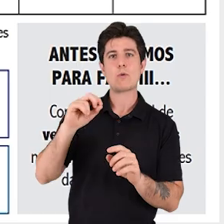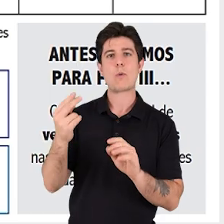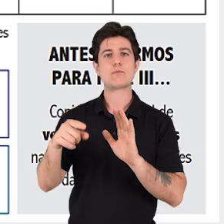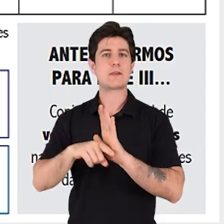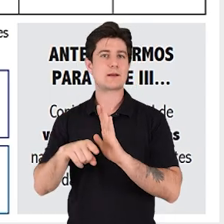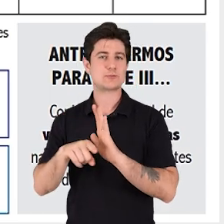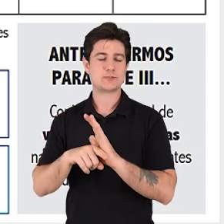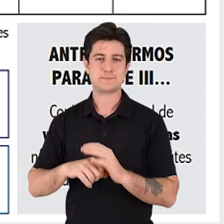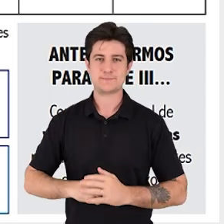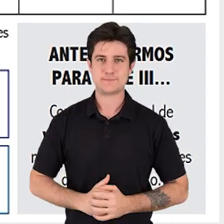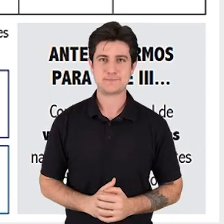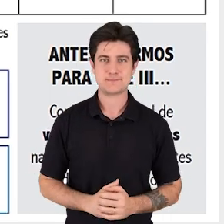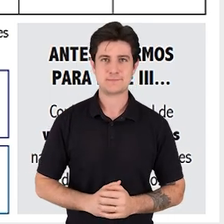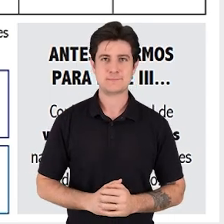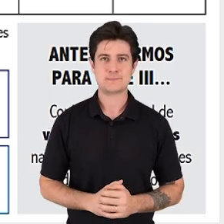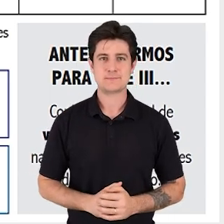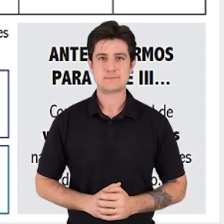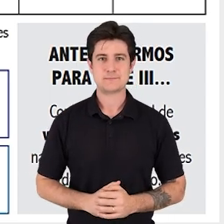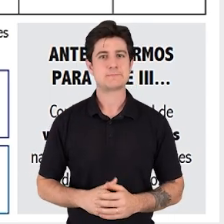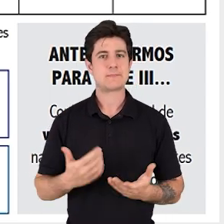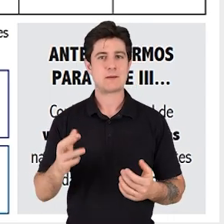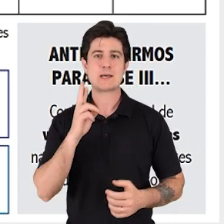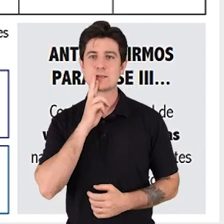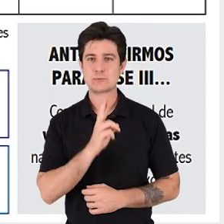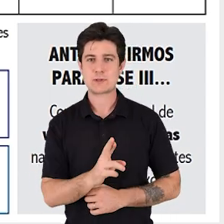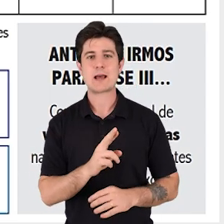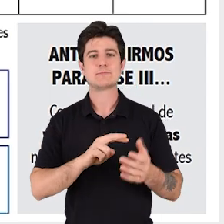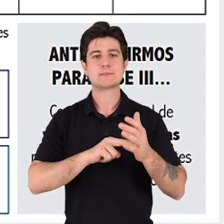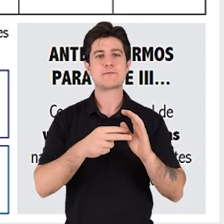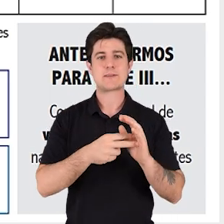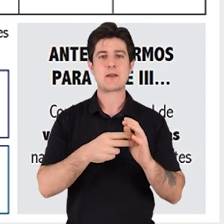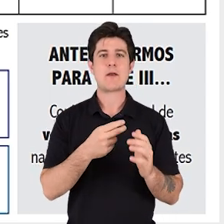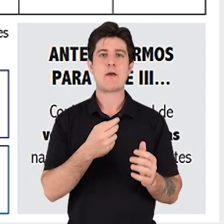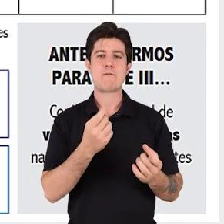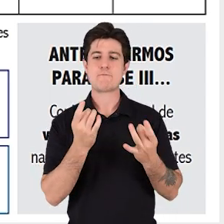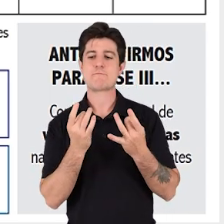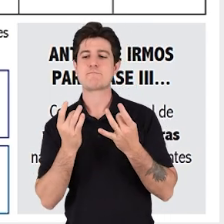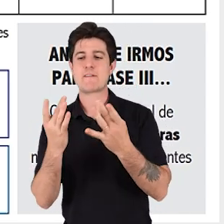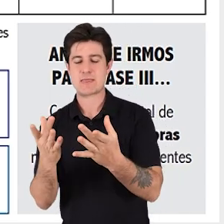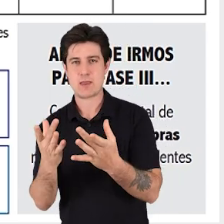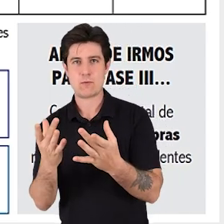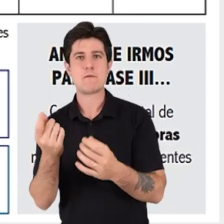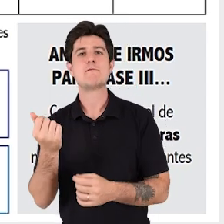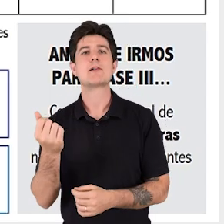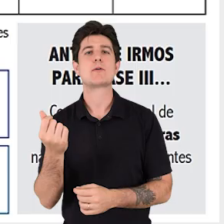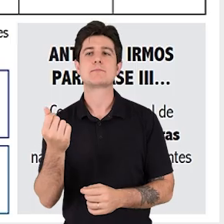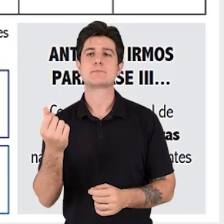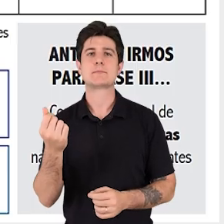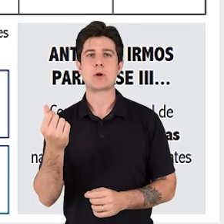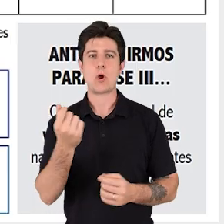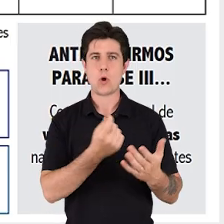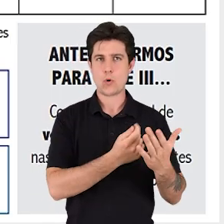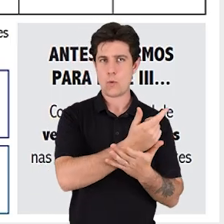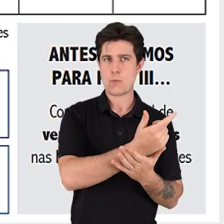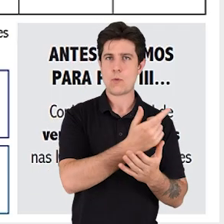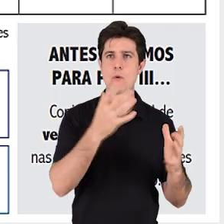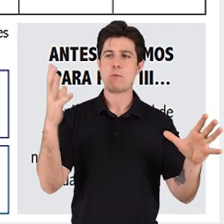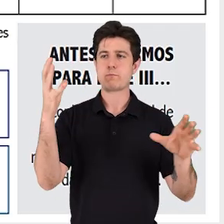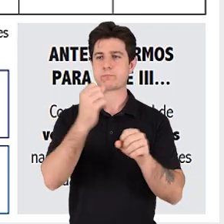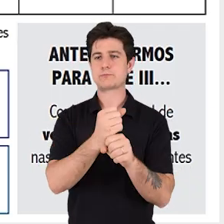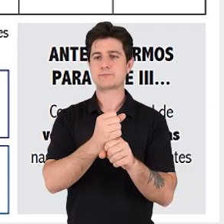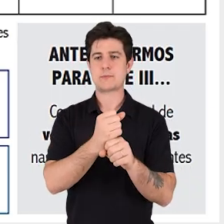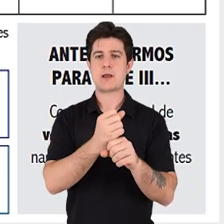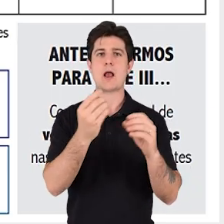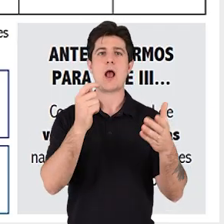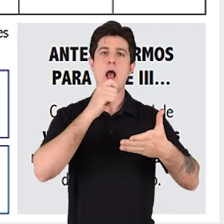mesma foi positiva ou negativa para o seu negócio. Esse resultado será a diferença entre o preço de venda menos o preço de compra, e deverá